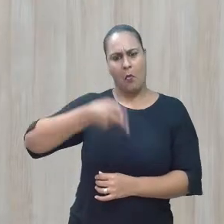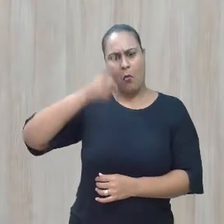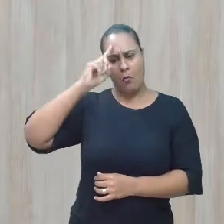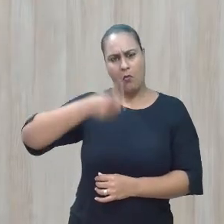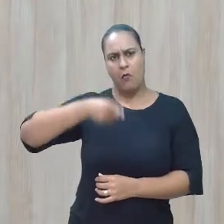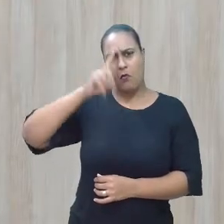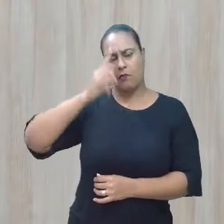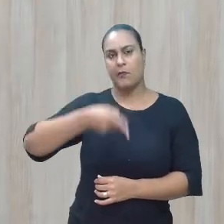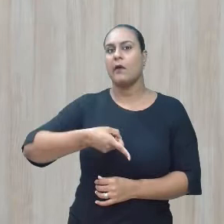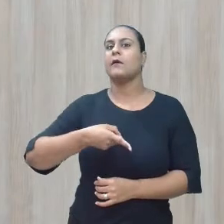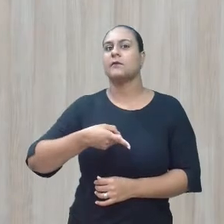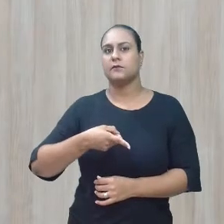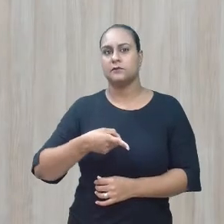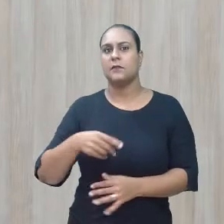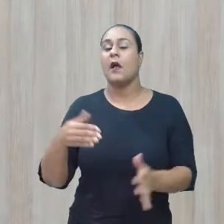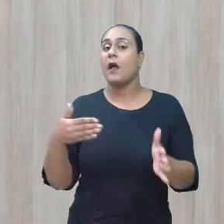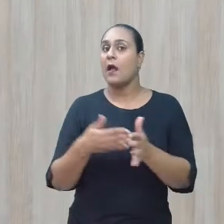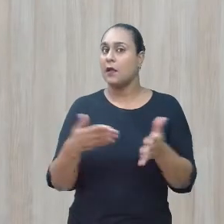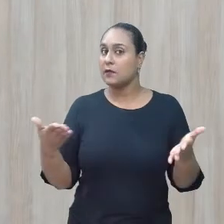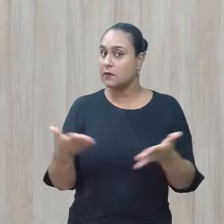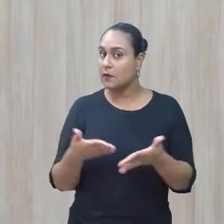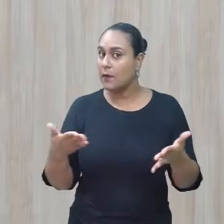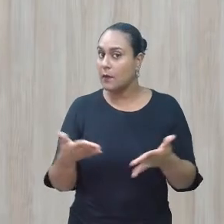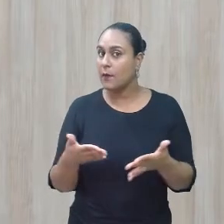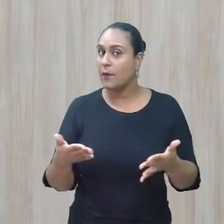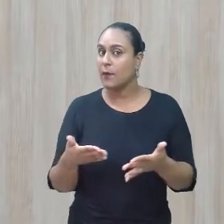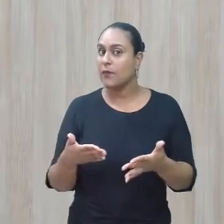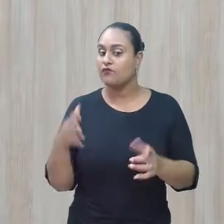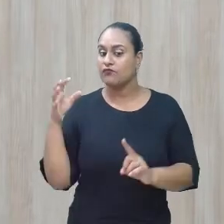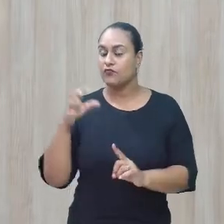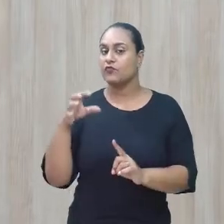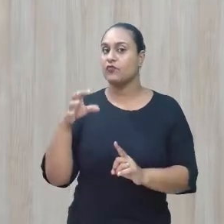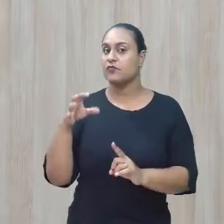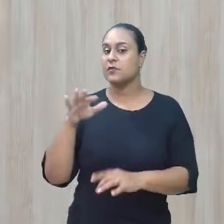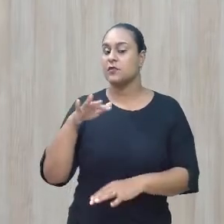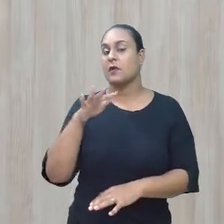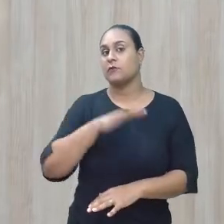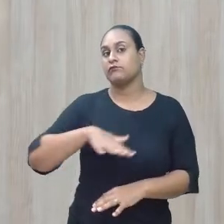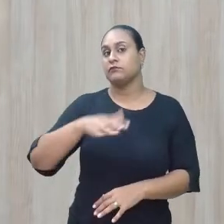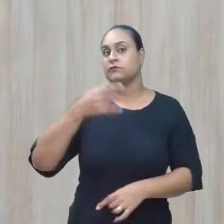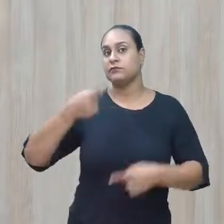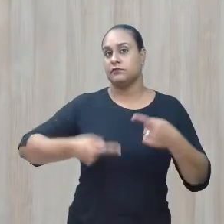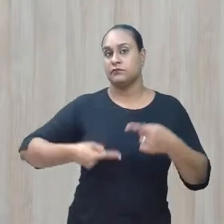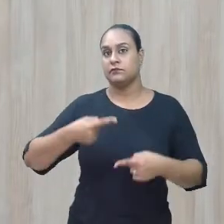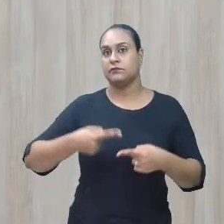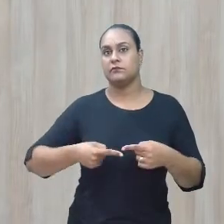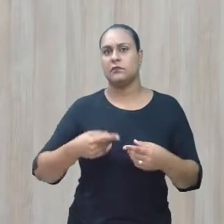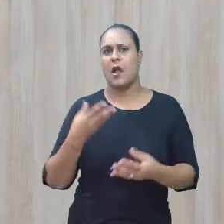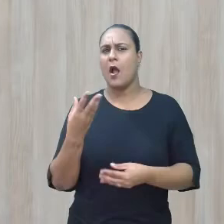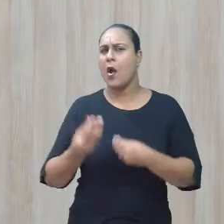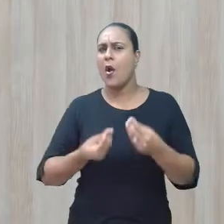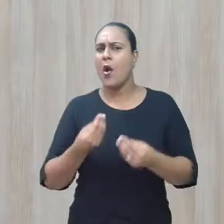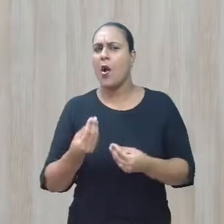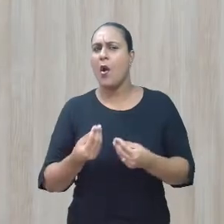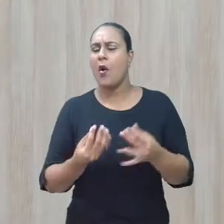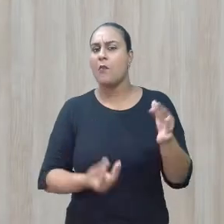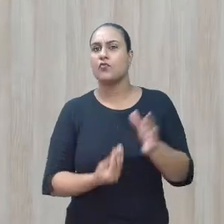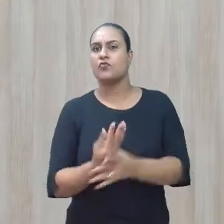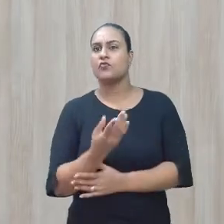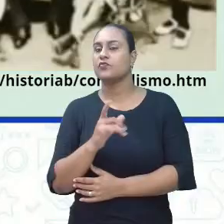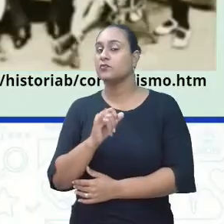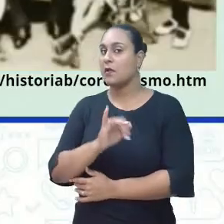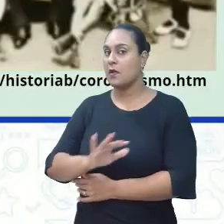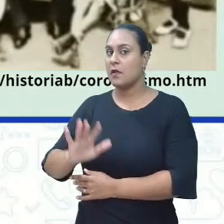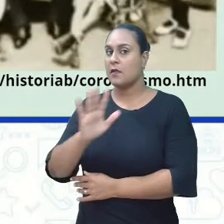ainda ressoa sobre nossa política hoje. Tá? Mas como é que surgiu, né, essa figura do coronel? Aí a gente tem uma imagem, né,